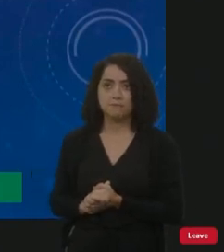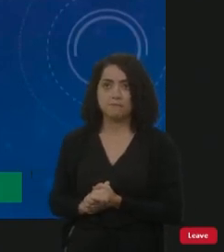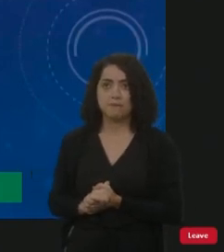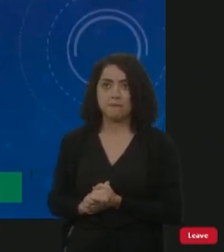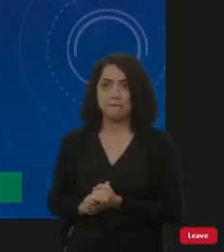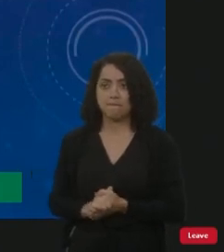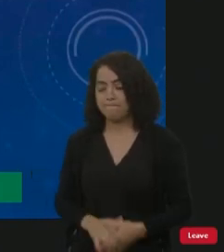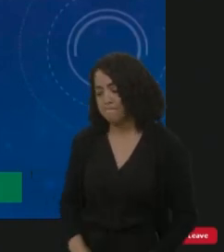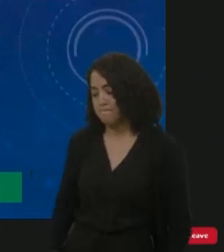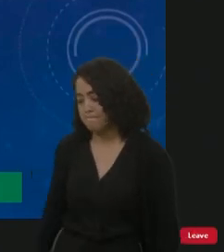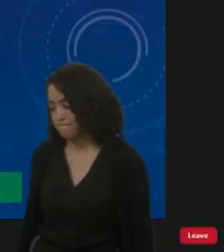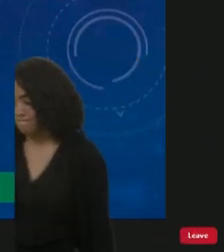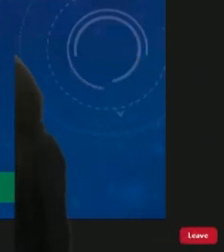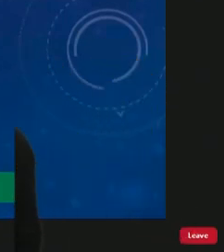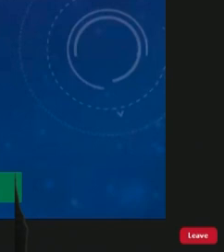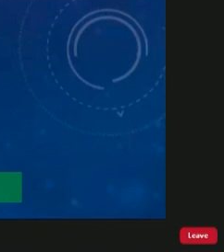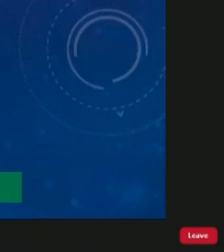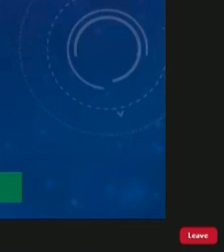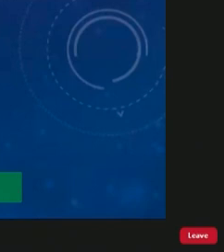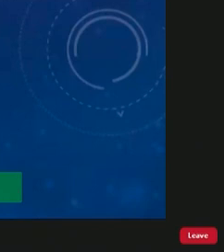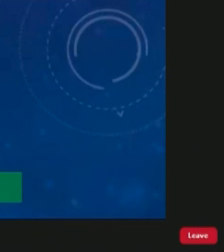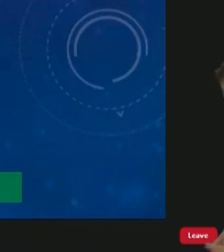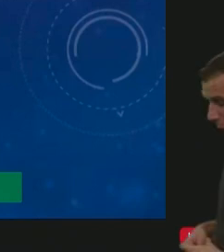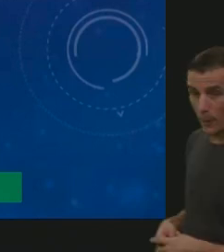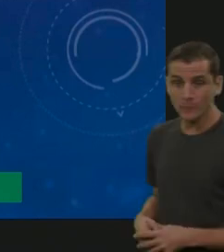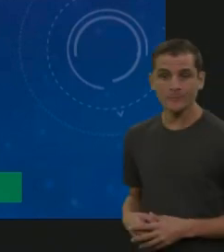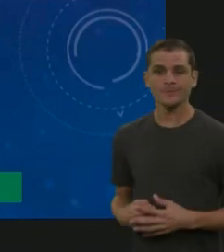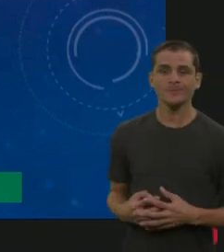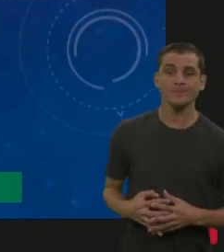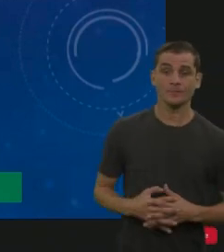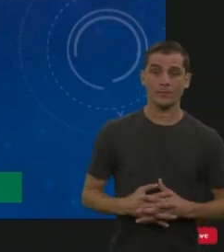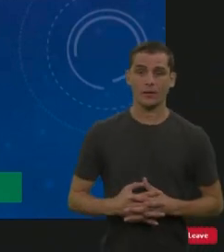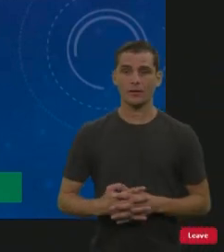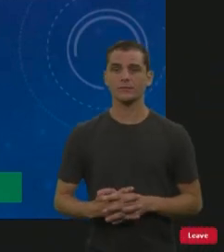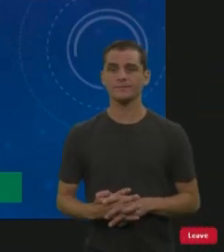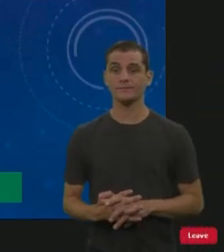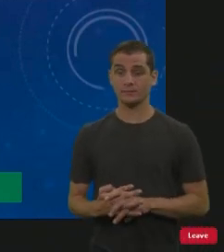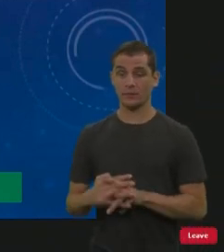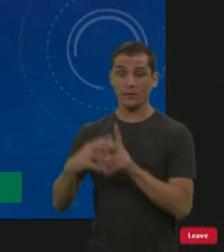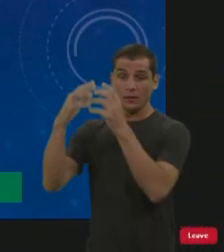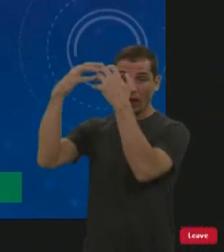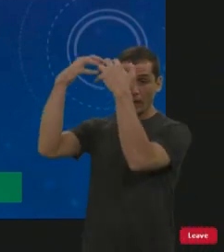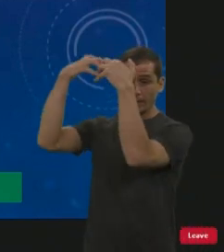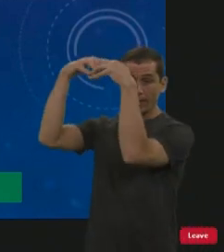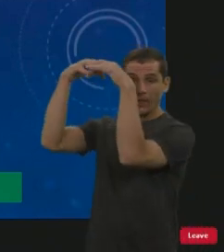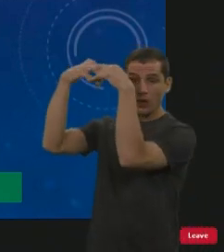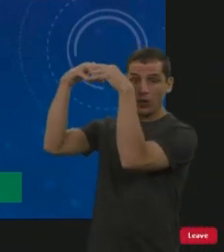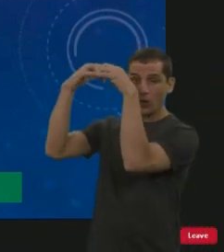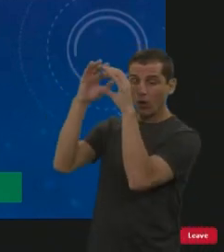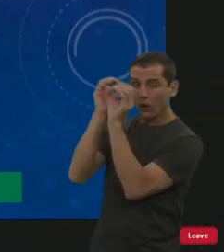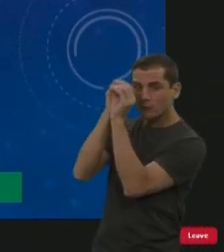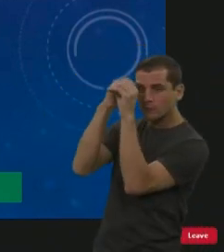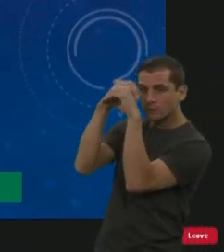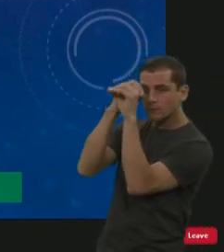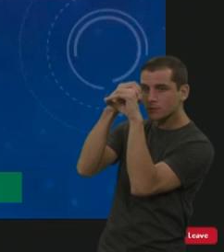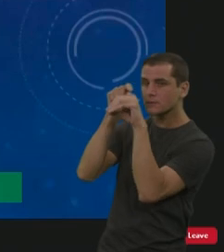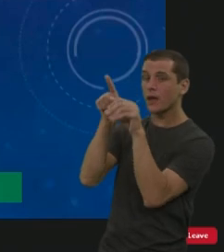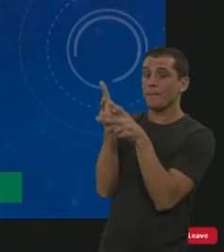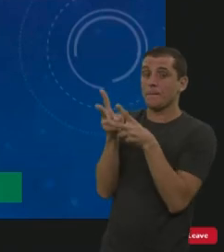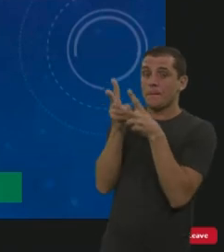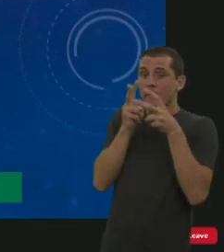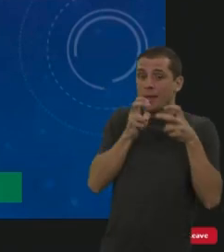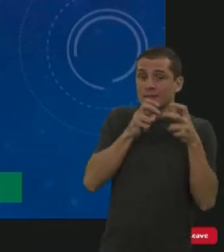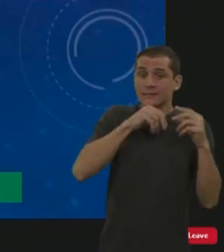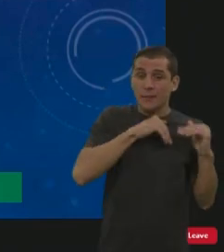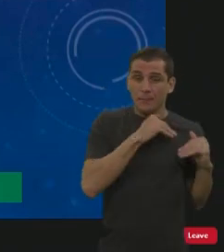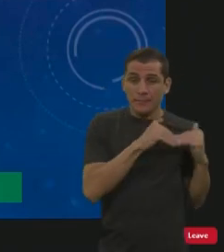Exame neurológico tinha um discreto atraso de desenvolvimento, discreto não, importante atraso de desenvolvimento, né? Ele ainda